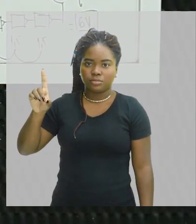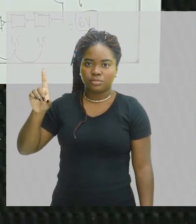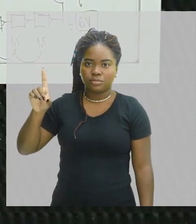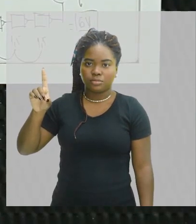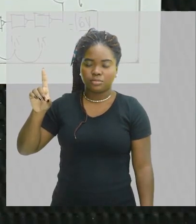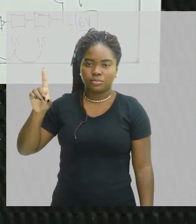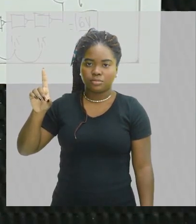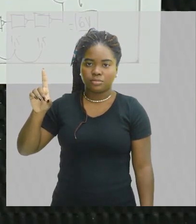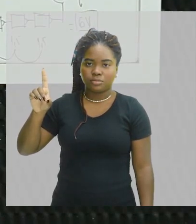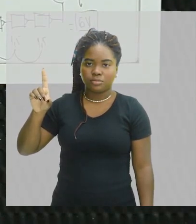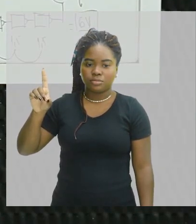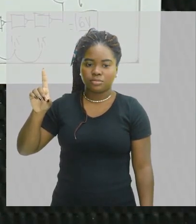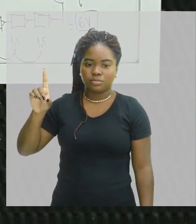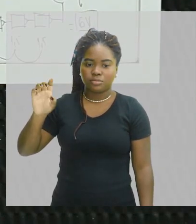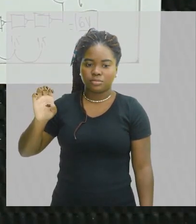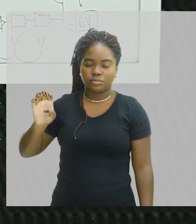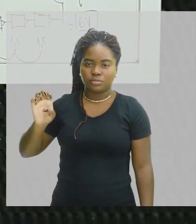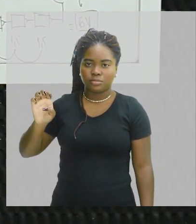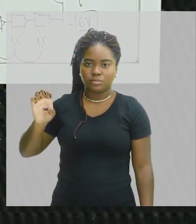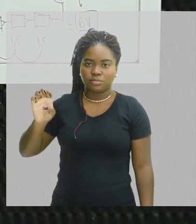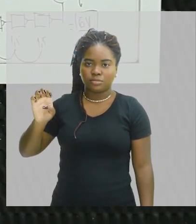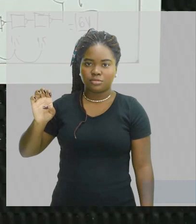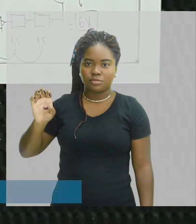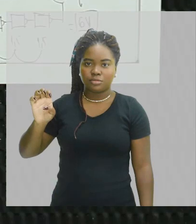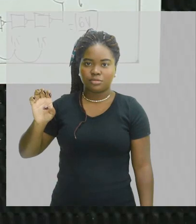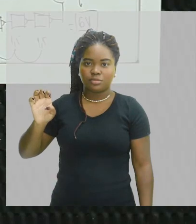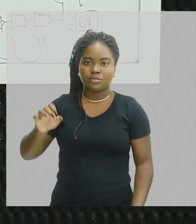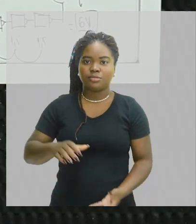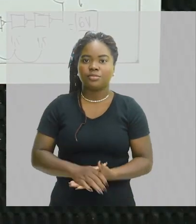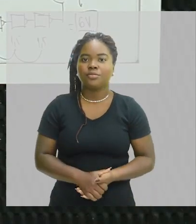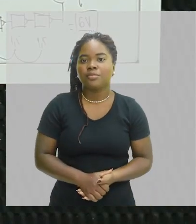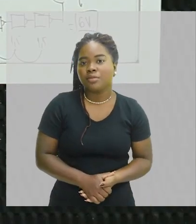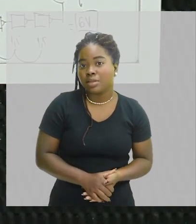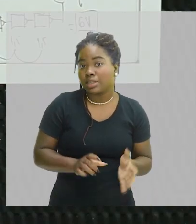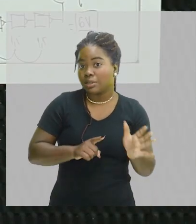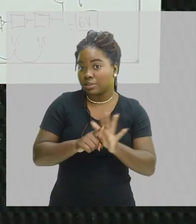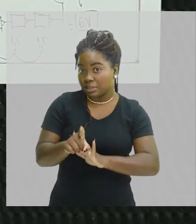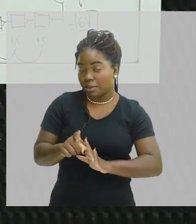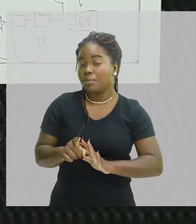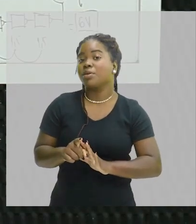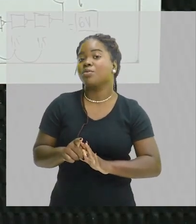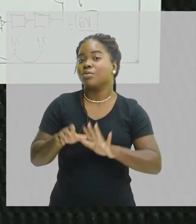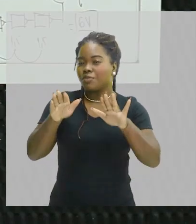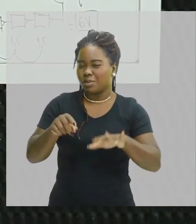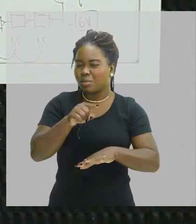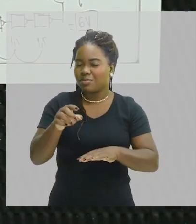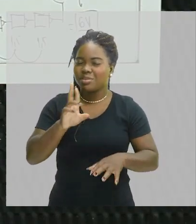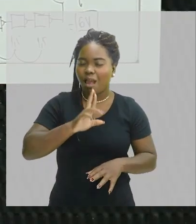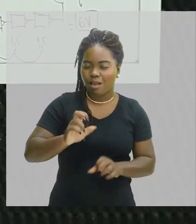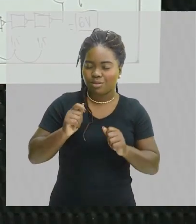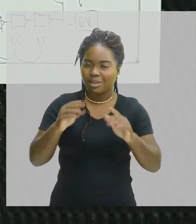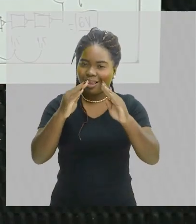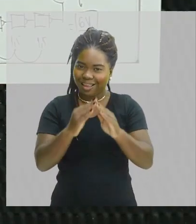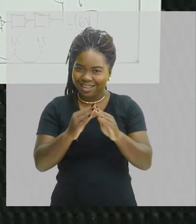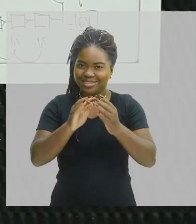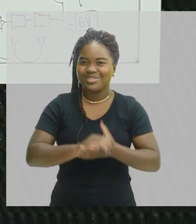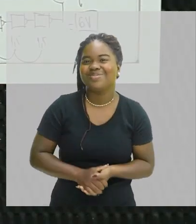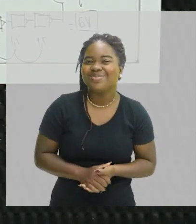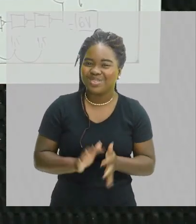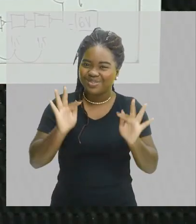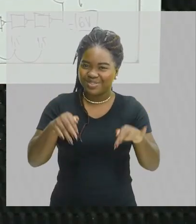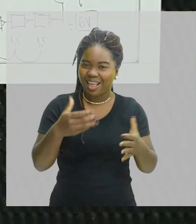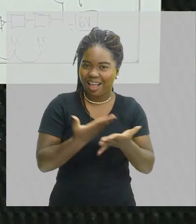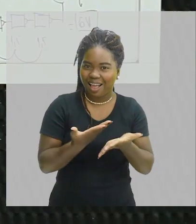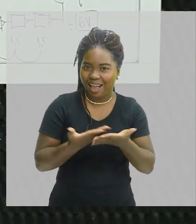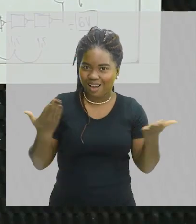de 10 vezes maior. E letra E, da ordem de 10 vezes menor. Então essa questão vai ficar para vocês responderem em casa, tá certo? Então